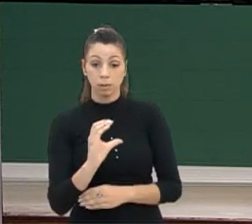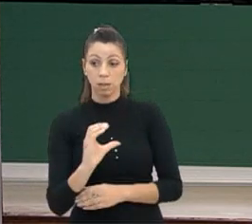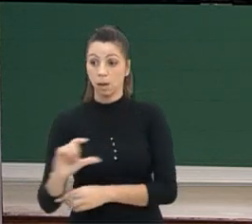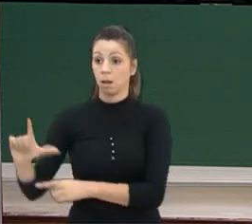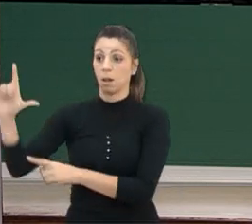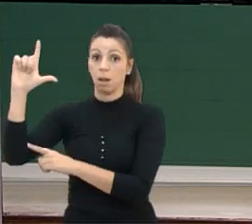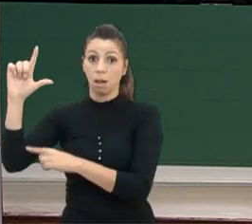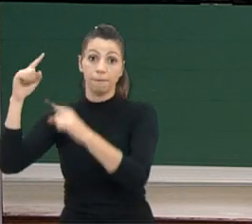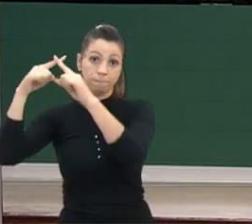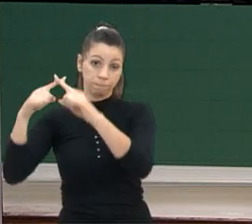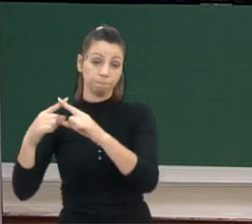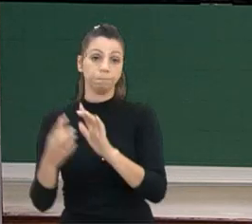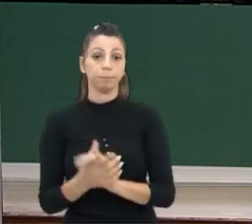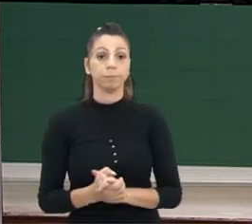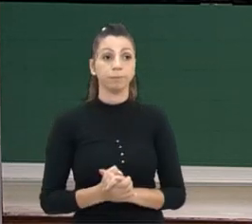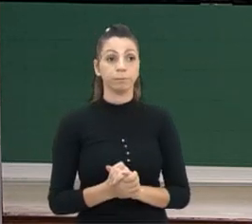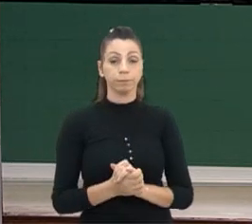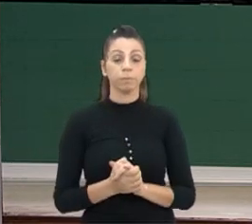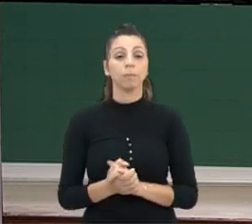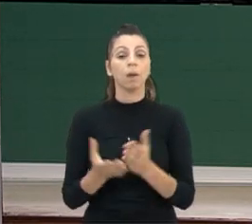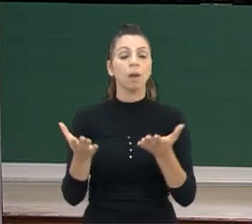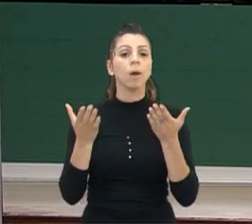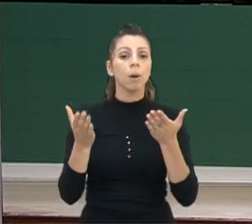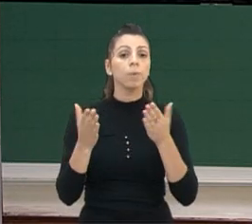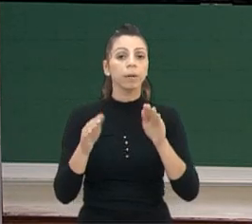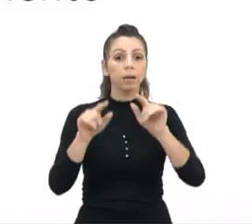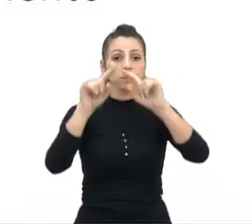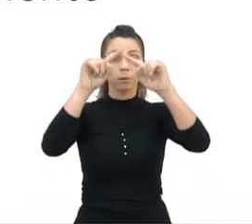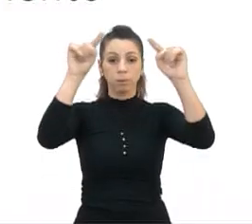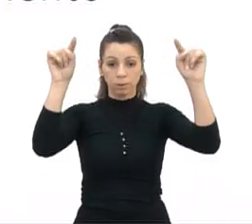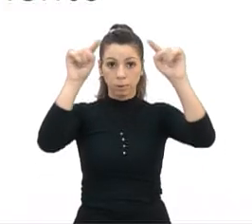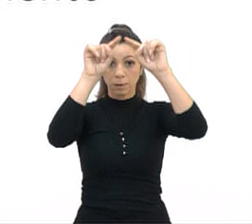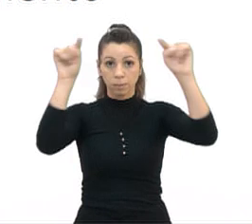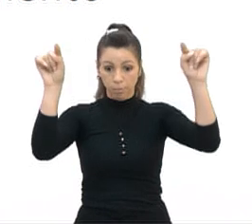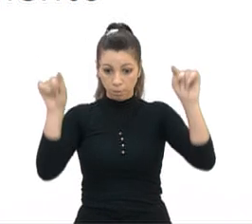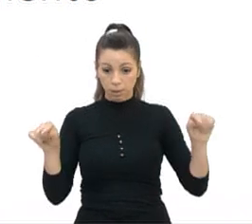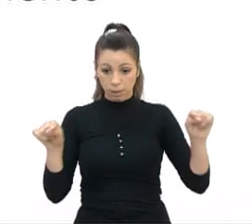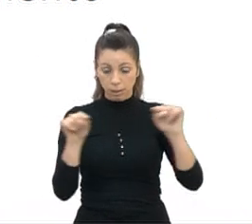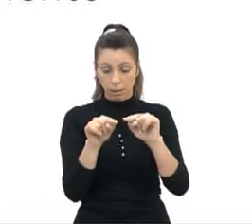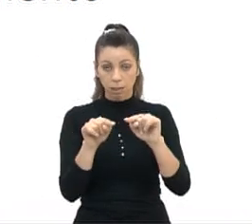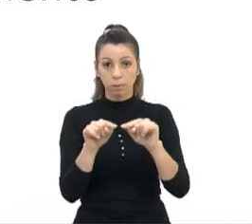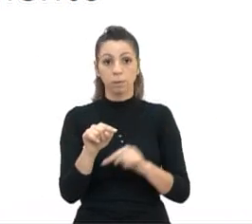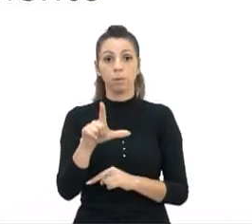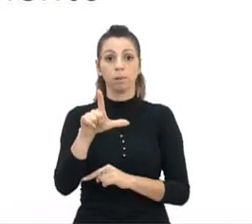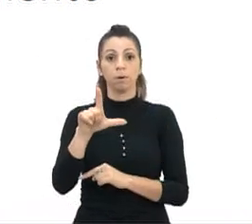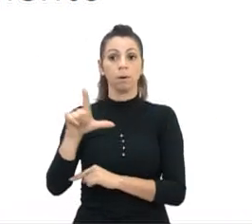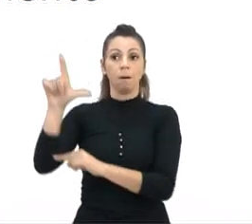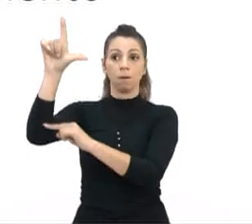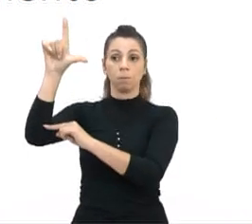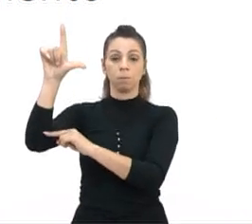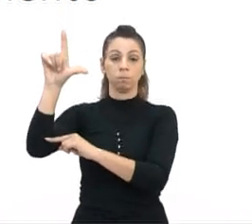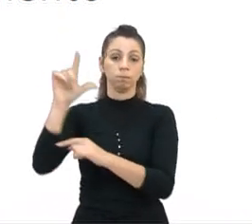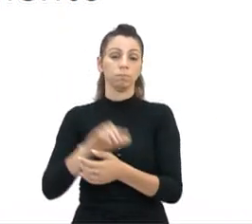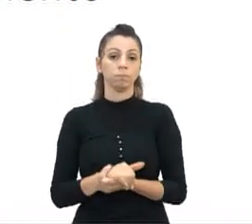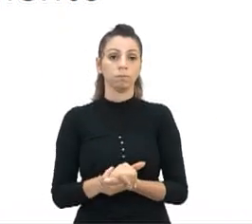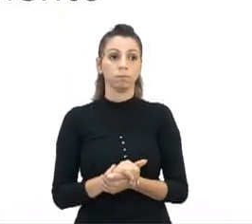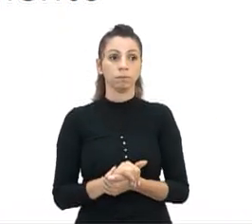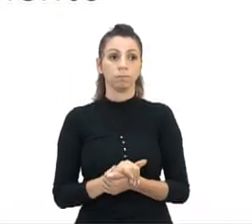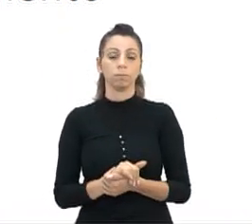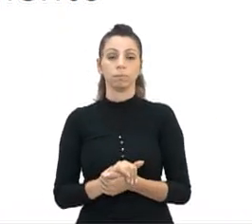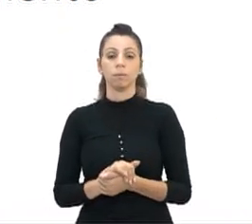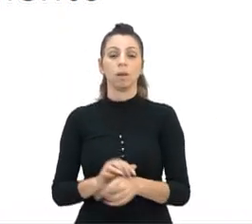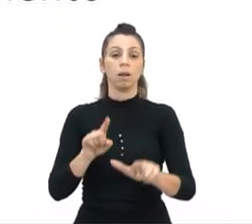teste é o seguinte: eu quero saber a área de um quadrado que tem lado 5 centímetros, e eu quero saber também, na letra B, a área de